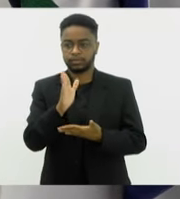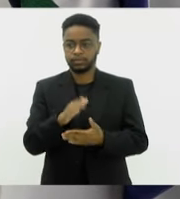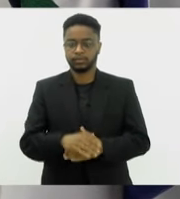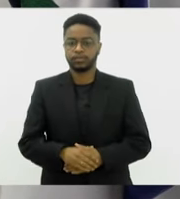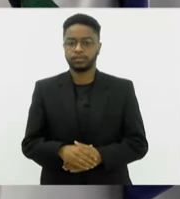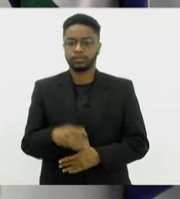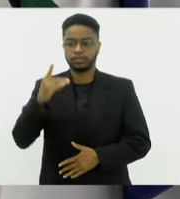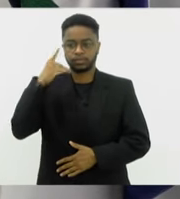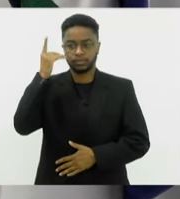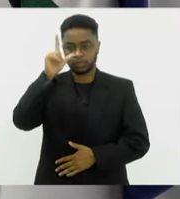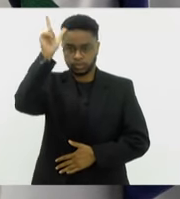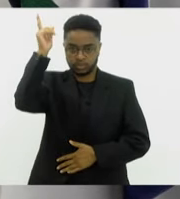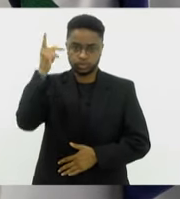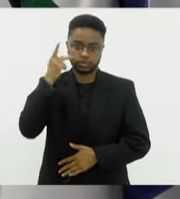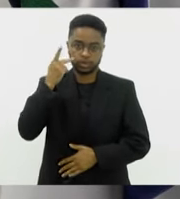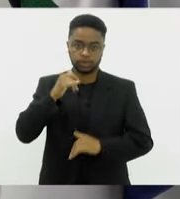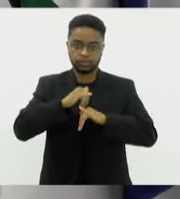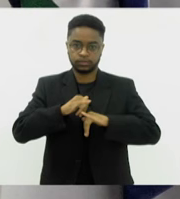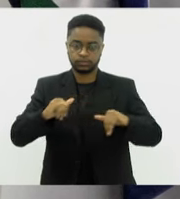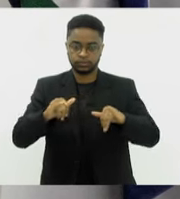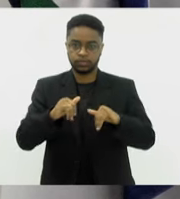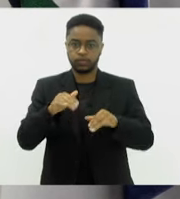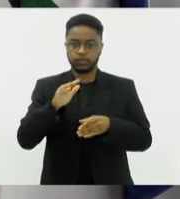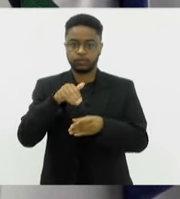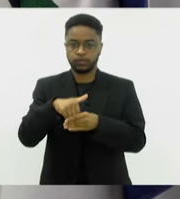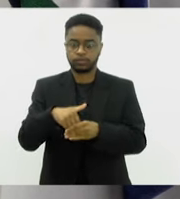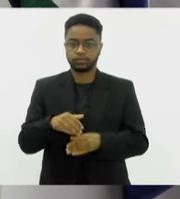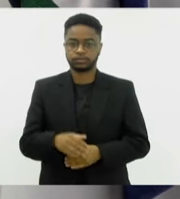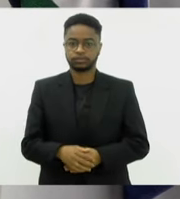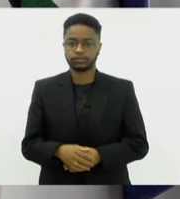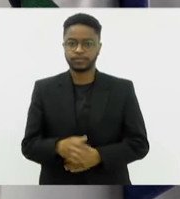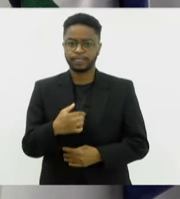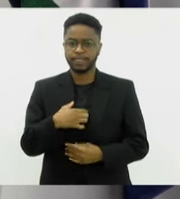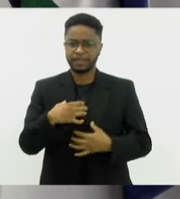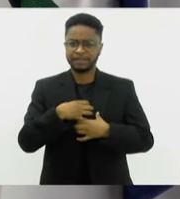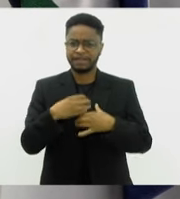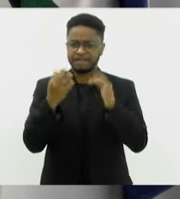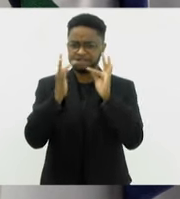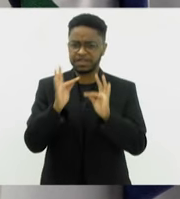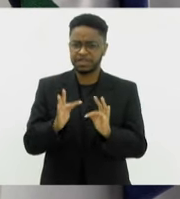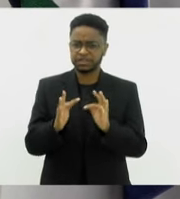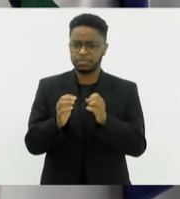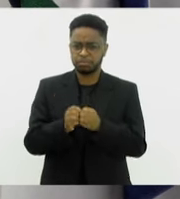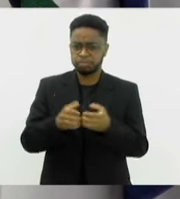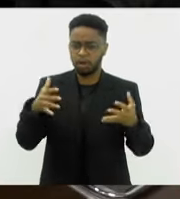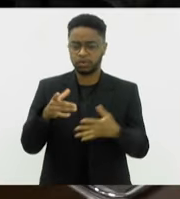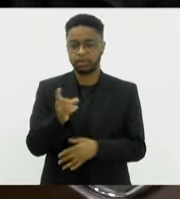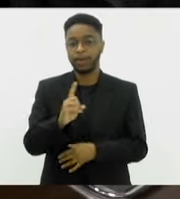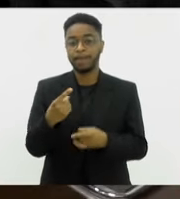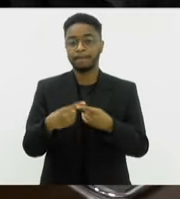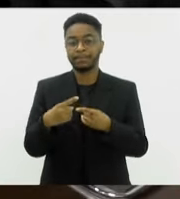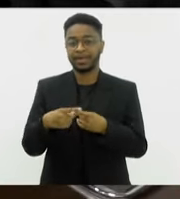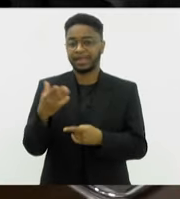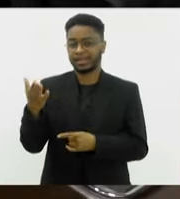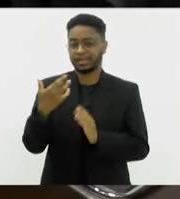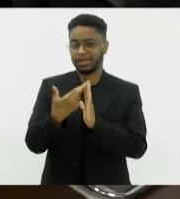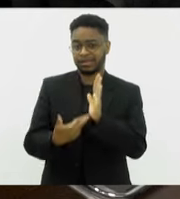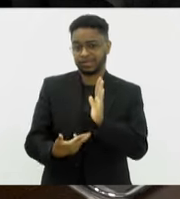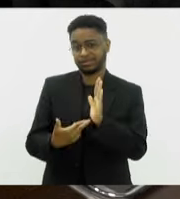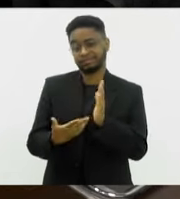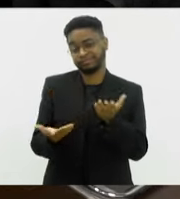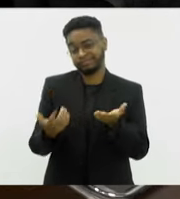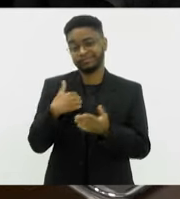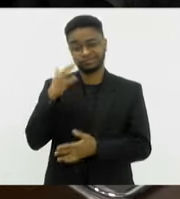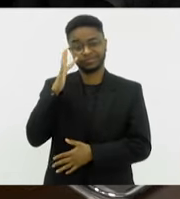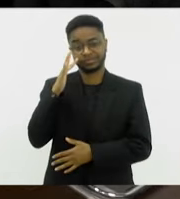deputado Luiz Paulo, pela declaração de voto. Não, eu só não vou explodir de felicidade, porque o relator é o Amorim, eu não esperava outro voto